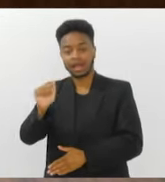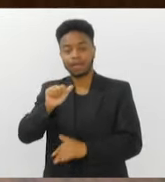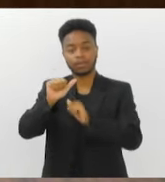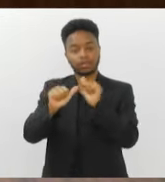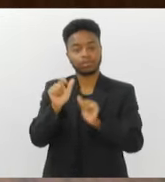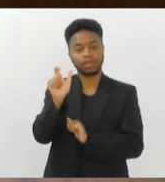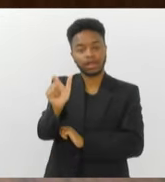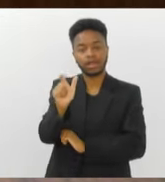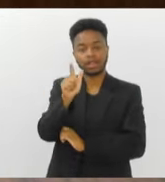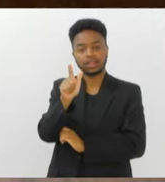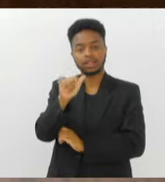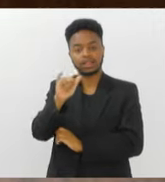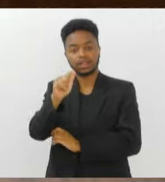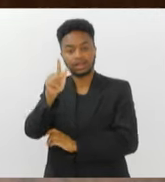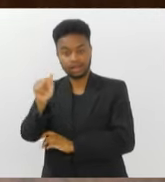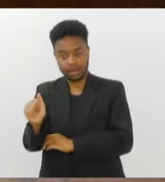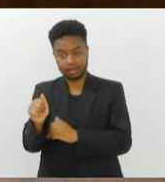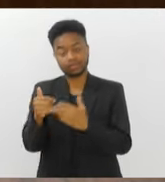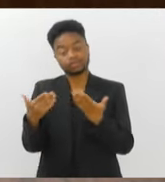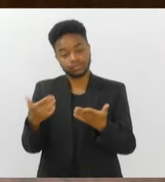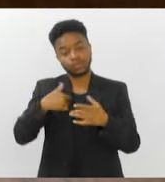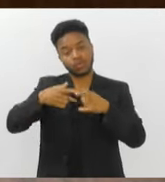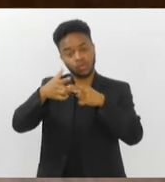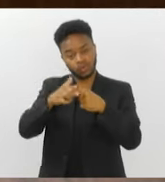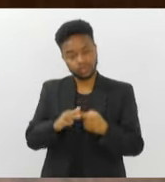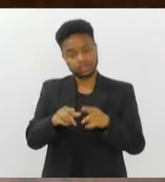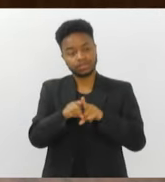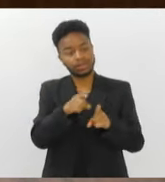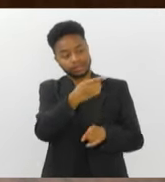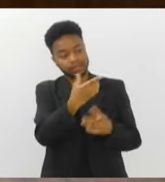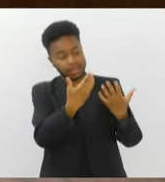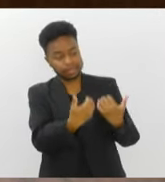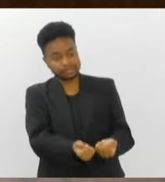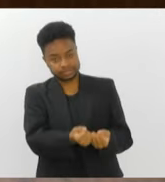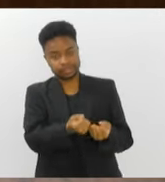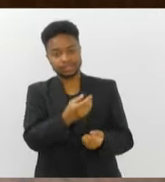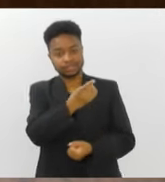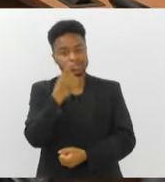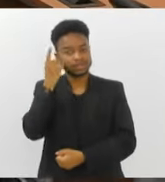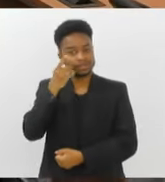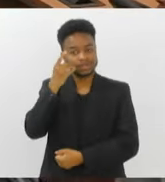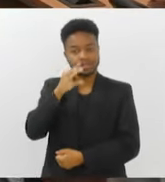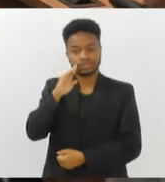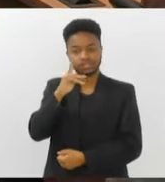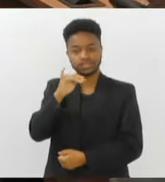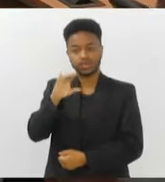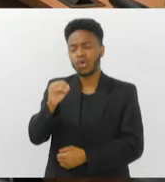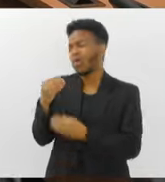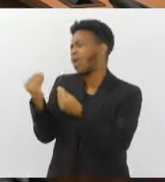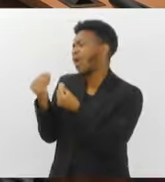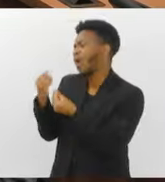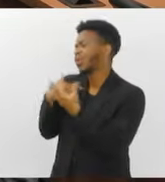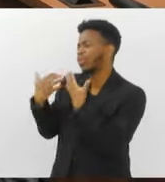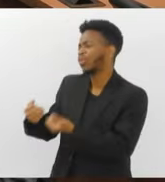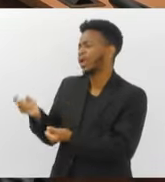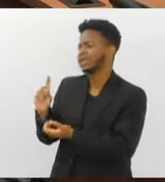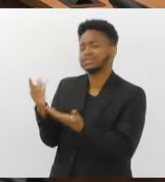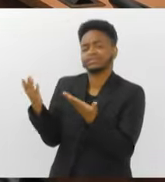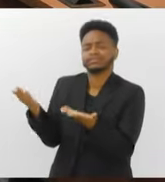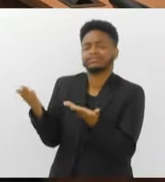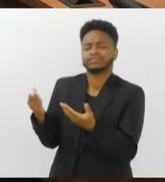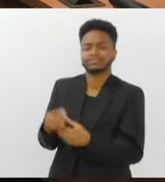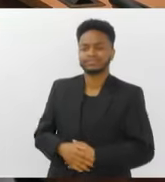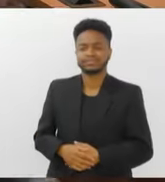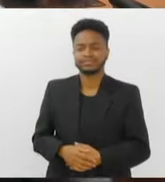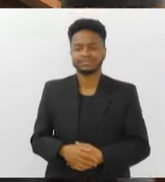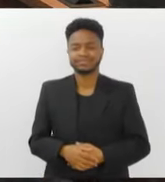Com a devida correção e anuência do nosso Chico Machado. Como que eu não vou ter anuência do senhor, presidente? Inspirou até fundo, Luiz.